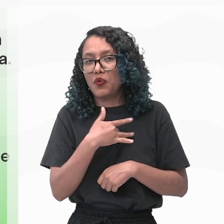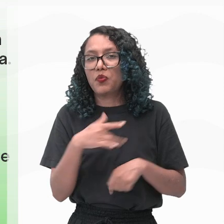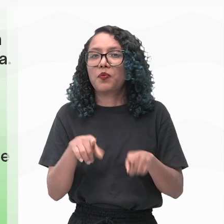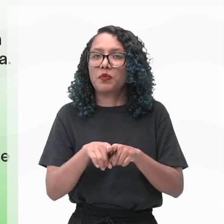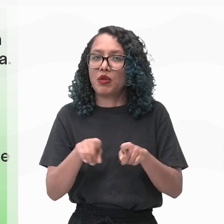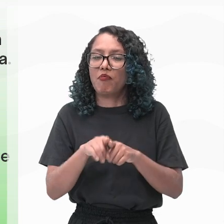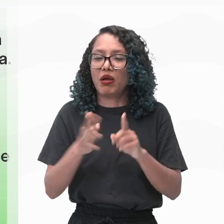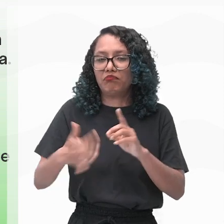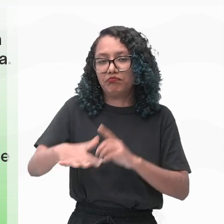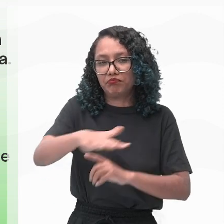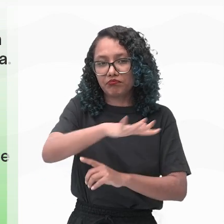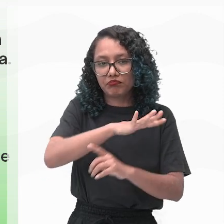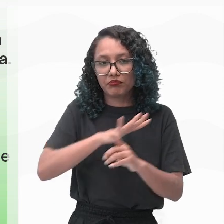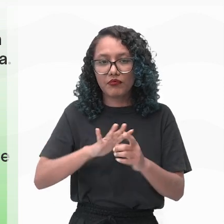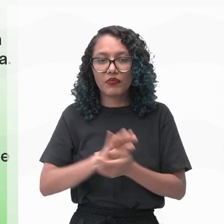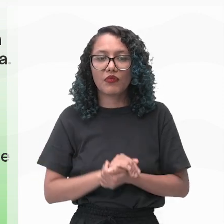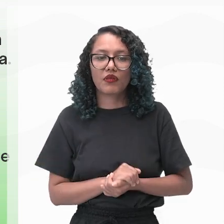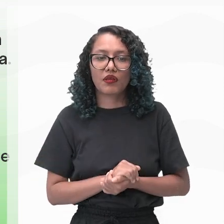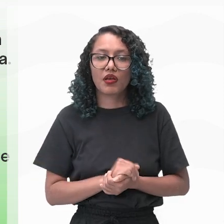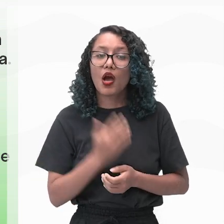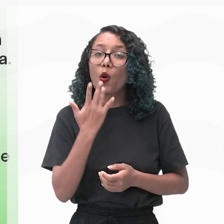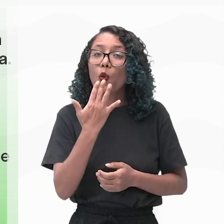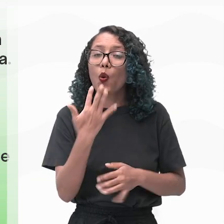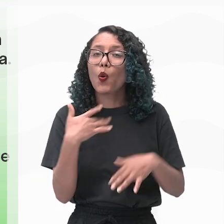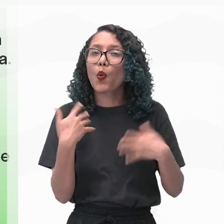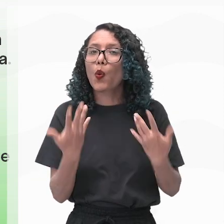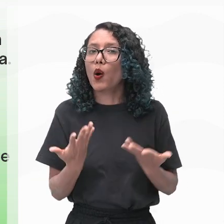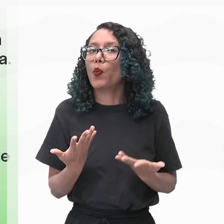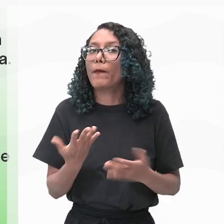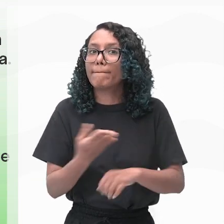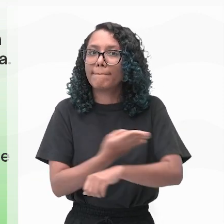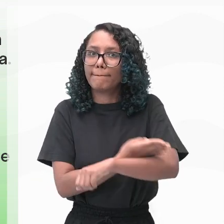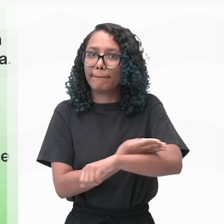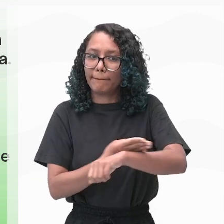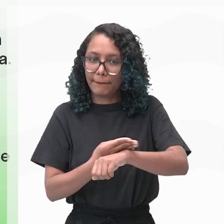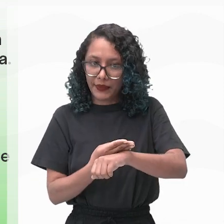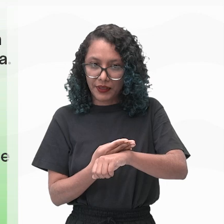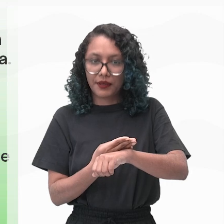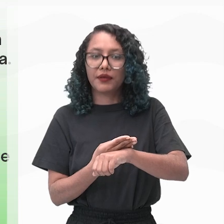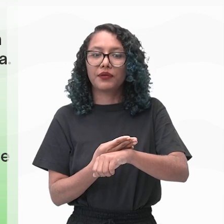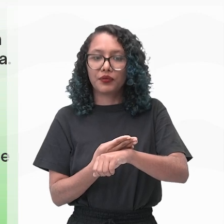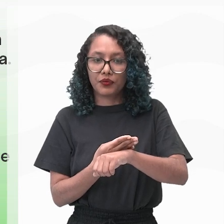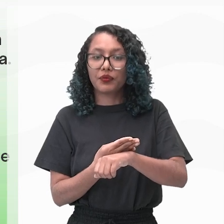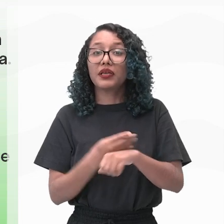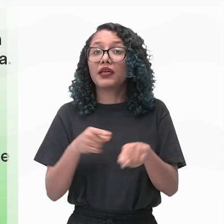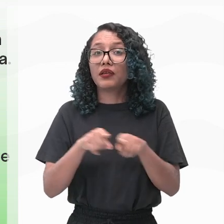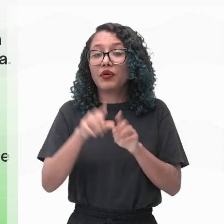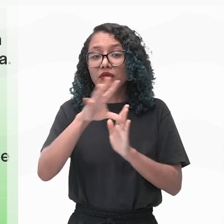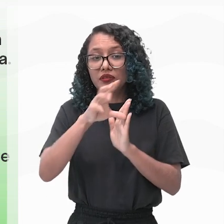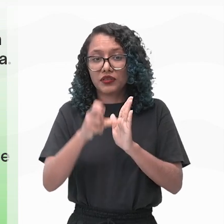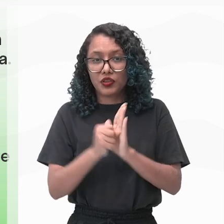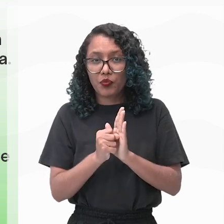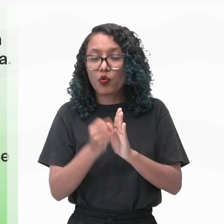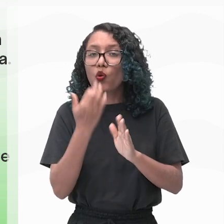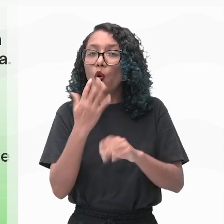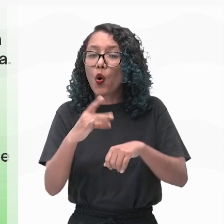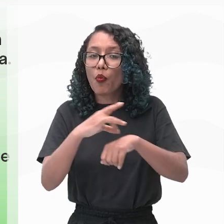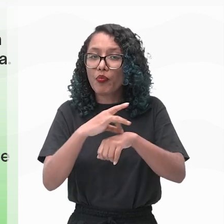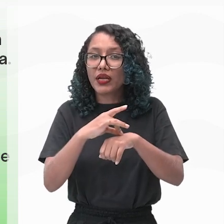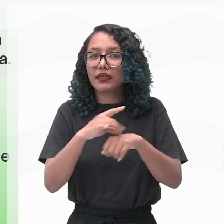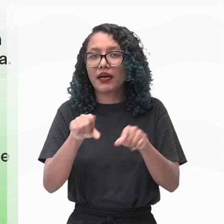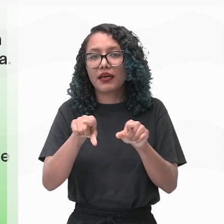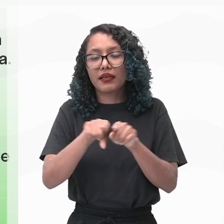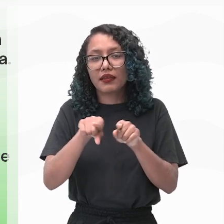A cor, né, da simbologia é o branco, né? Cor branco com símbolo preto e tarja preta